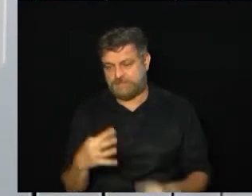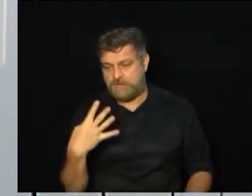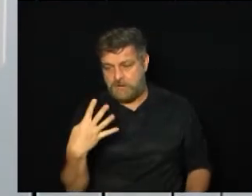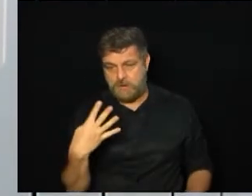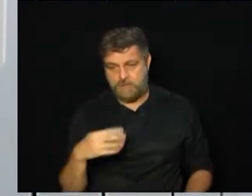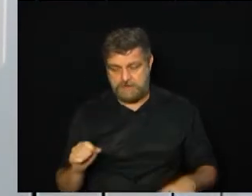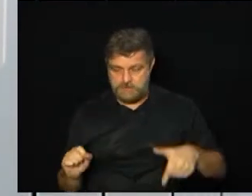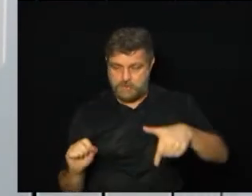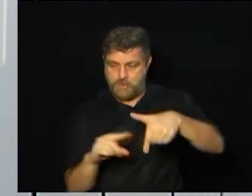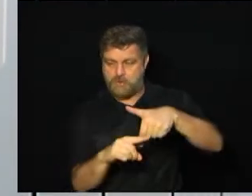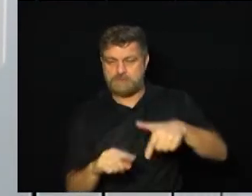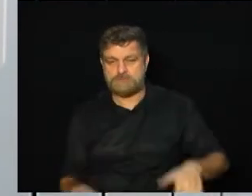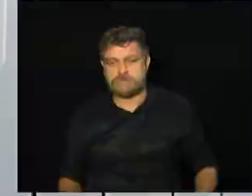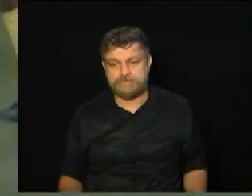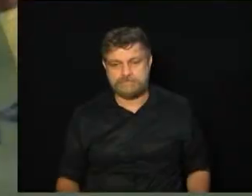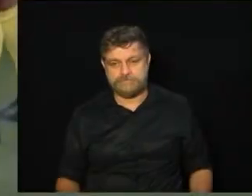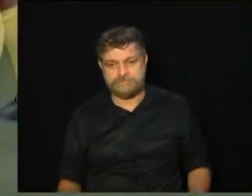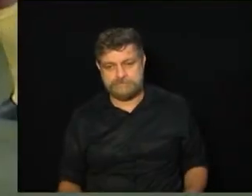do confronto.